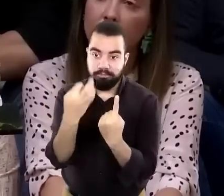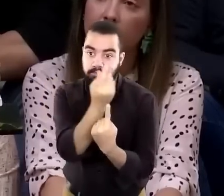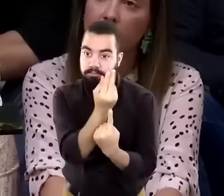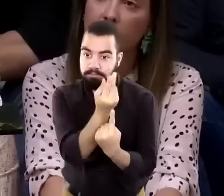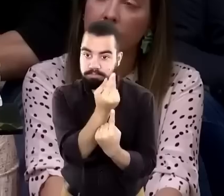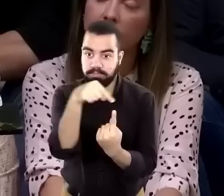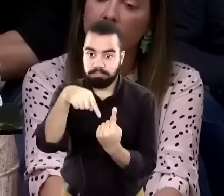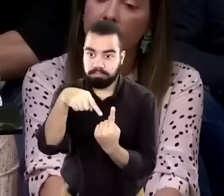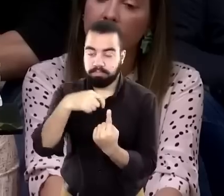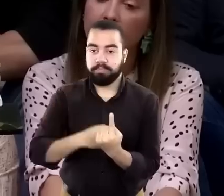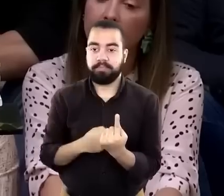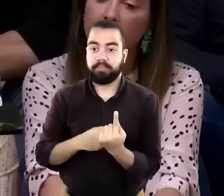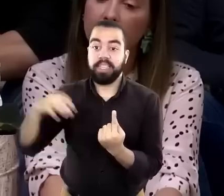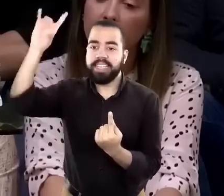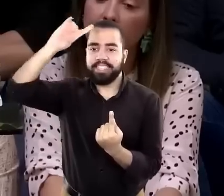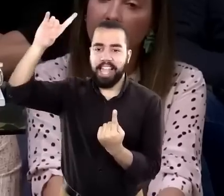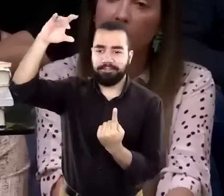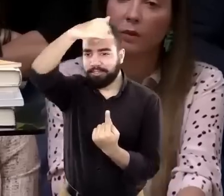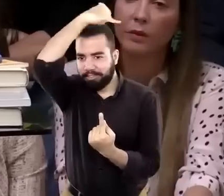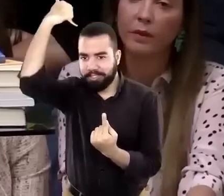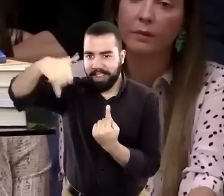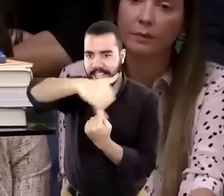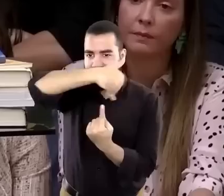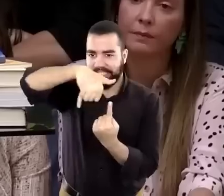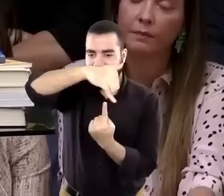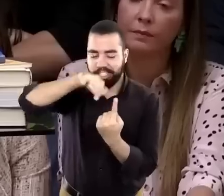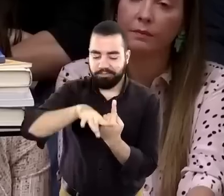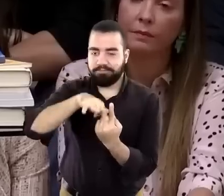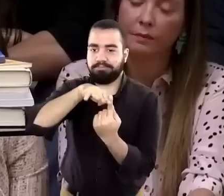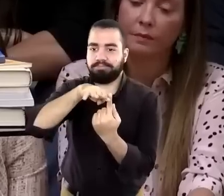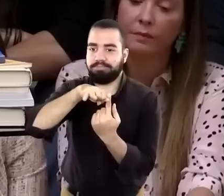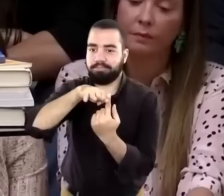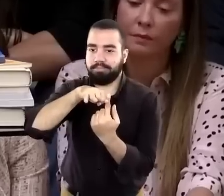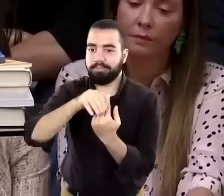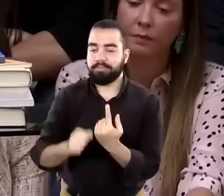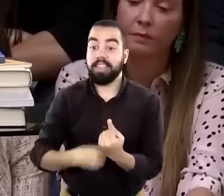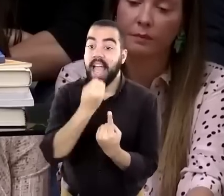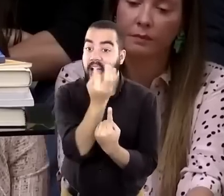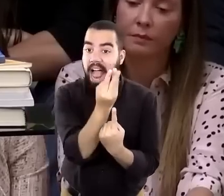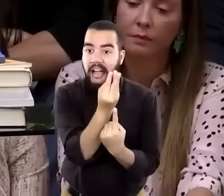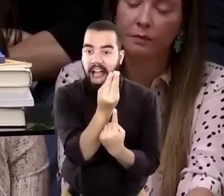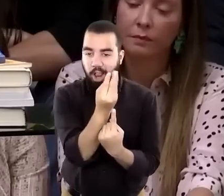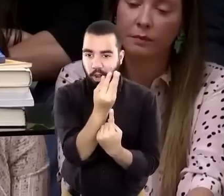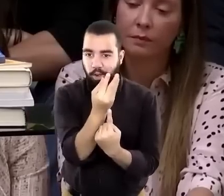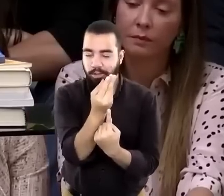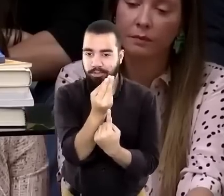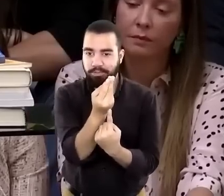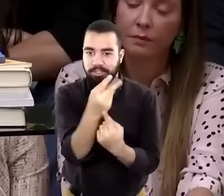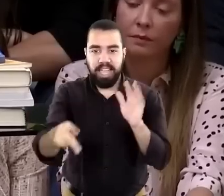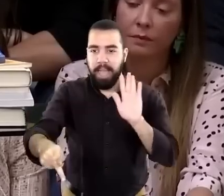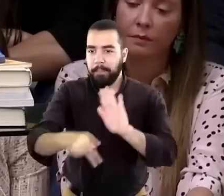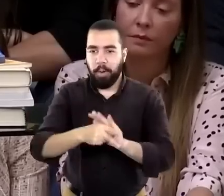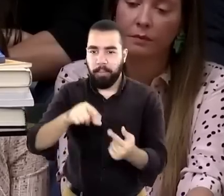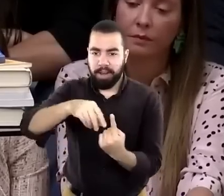estopa, é o azeite. O azeite é necessário. A luz vem não pela queima do